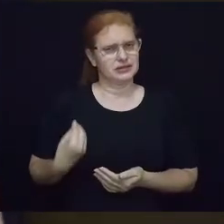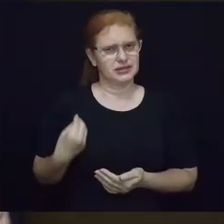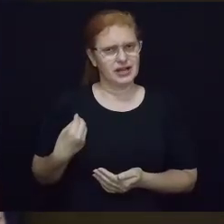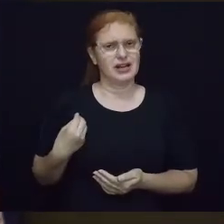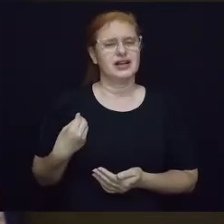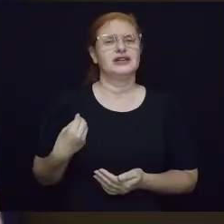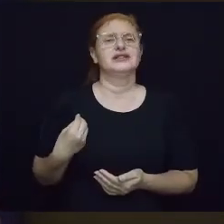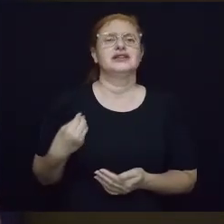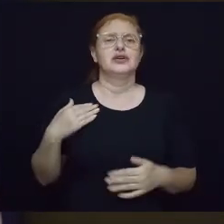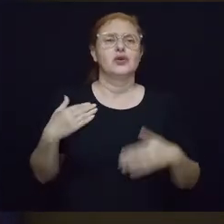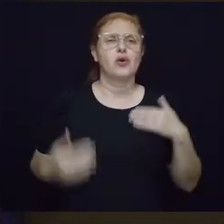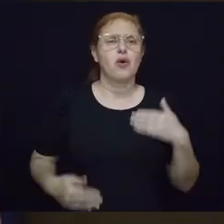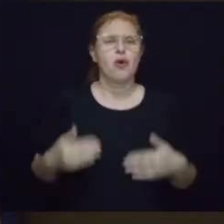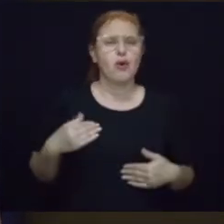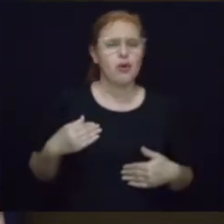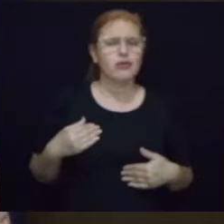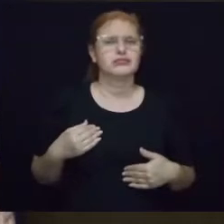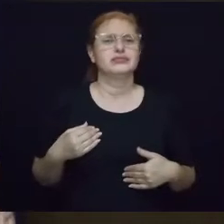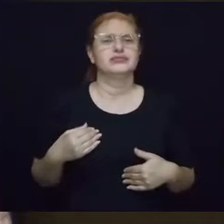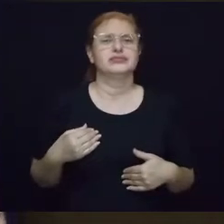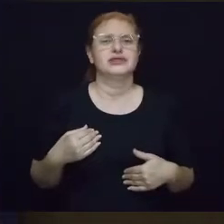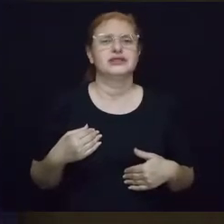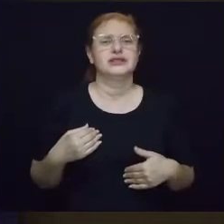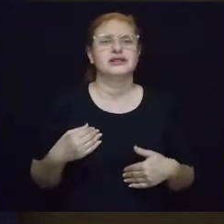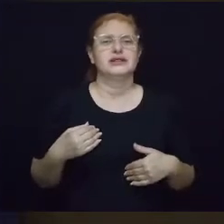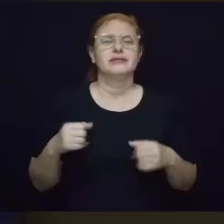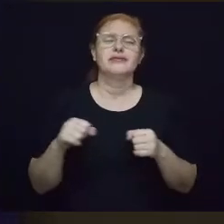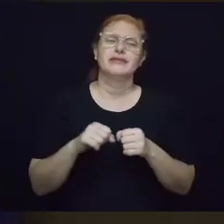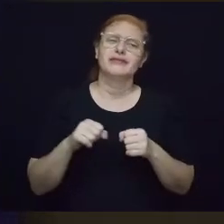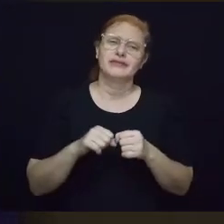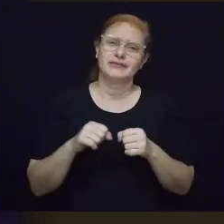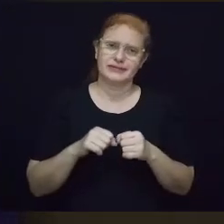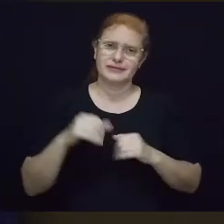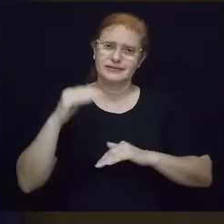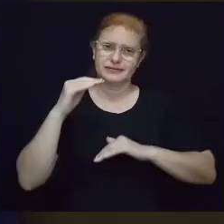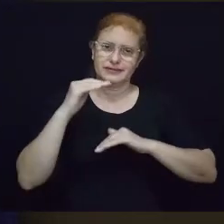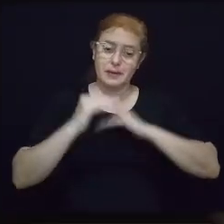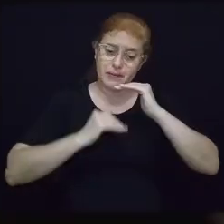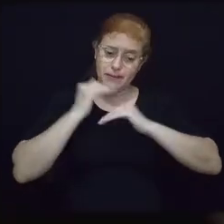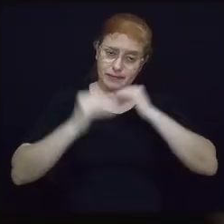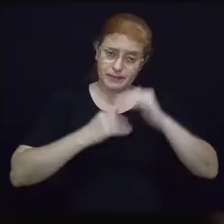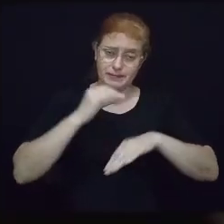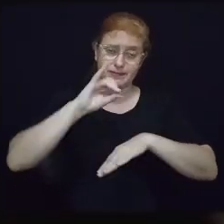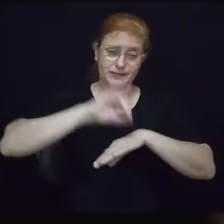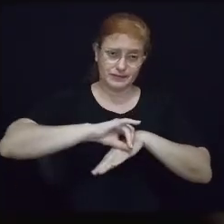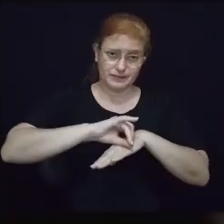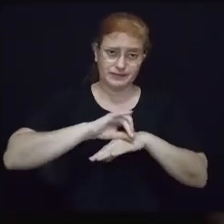físicos e abstratos, que interferem na feitura e no processo com a obra?